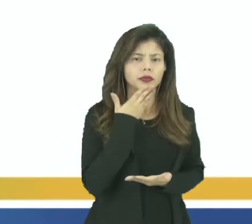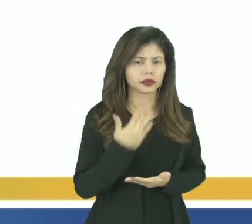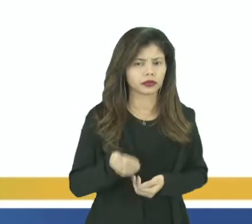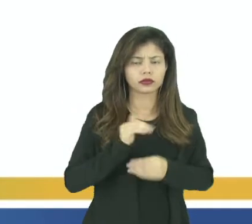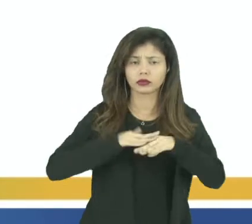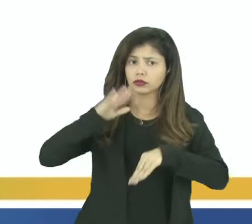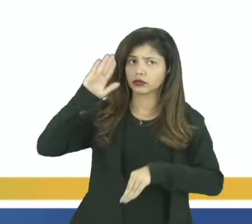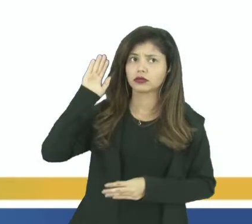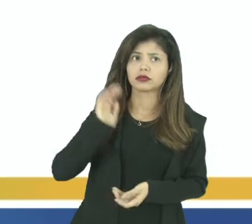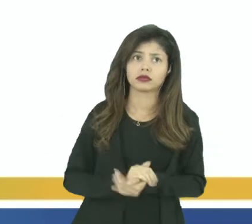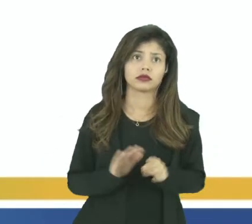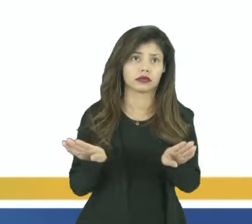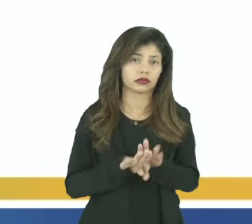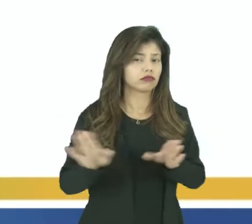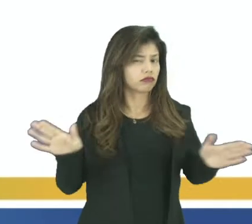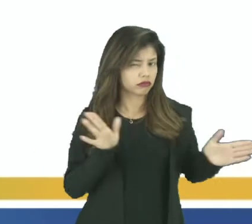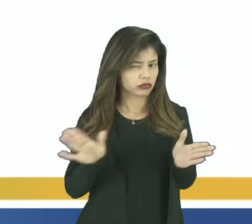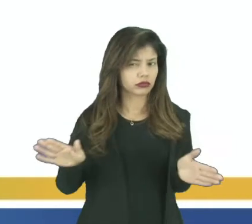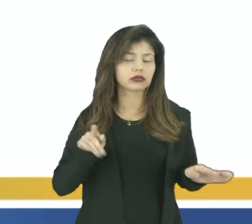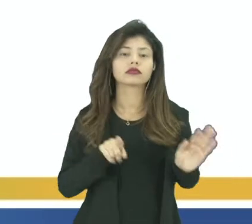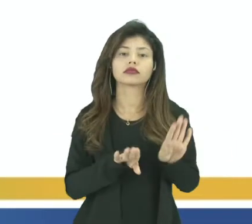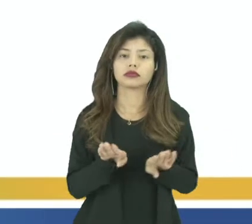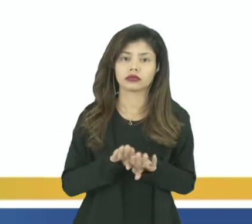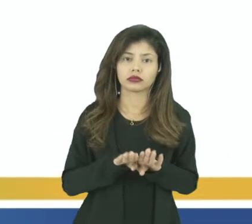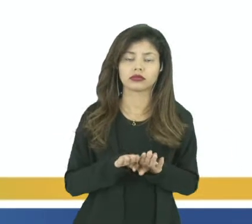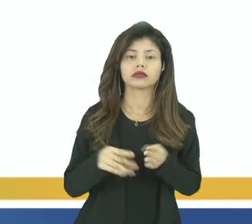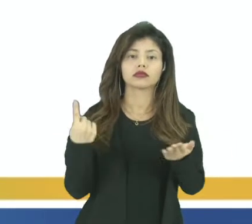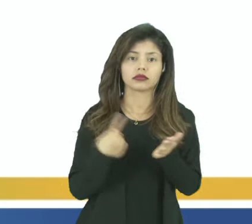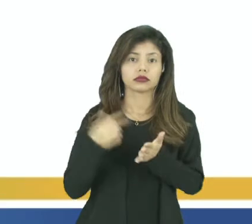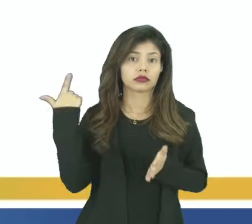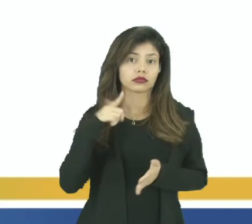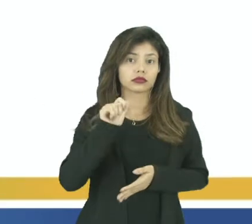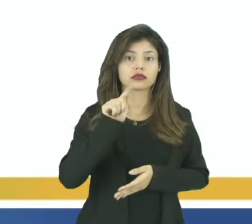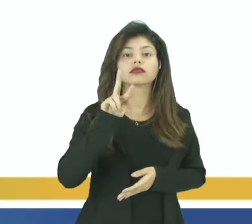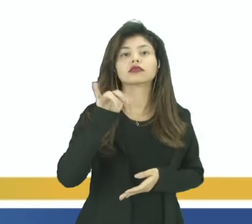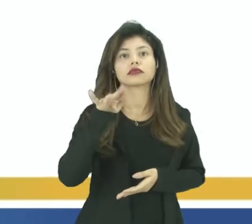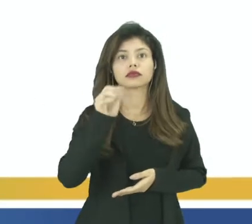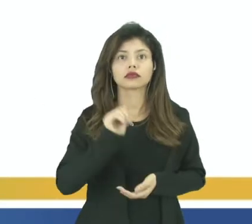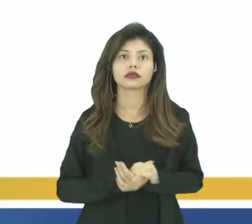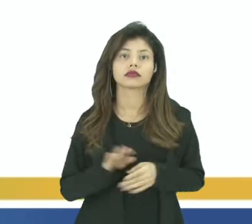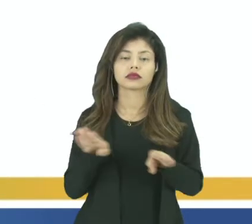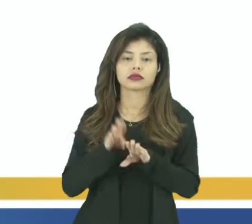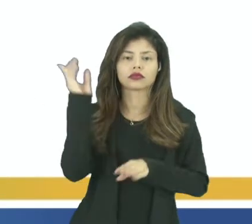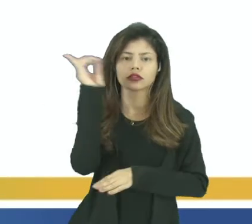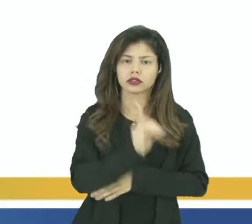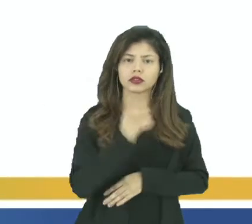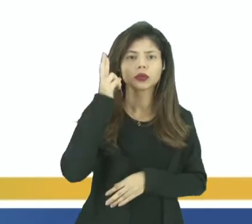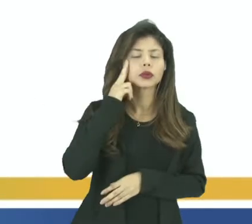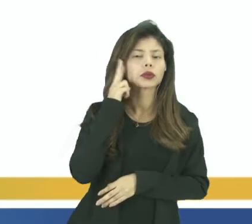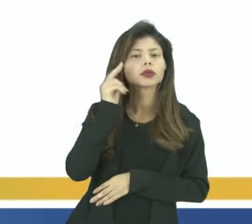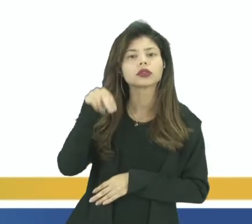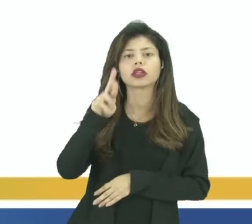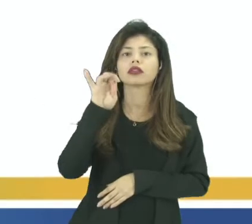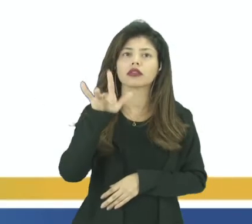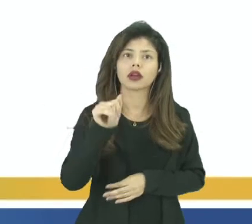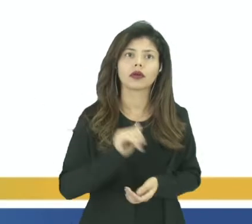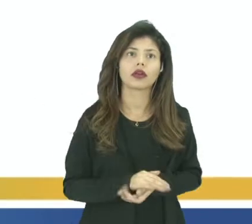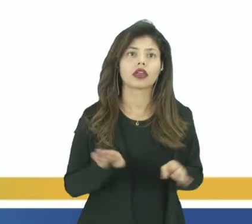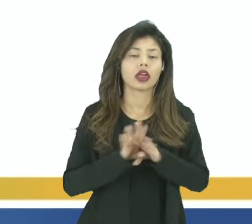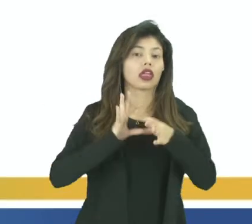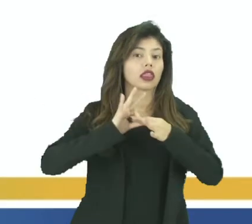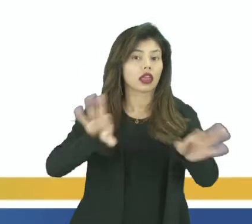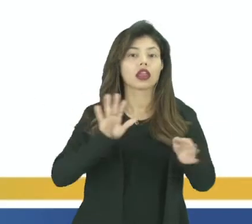ou imparcial que possa garantir os seus direitos naturais. Os direitos naturais, aqui nós estamos falando da liberdade, ou